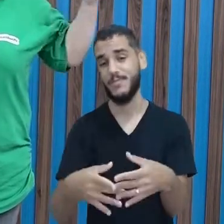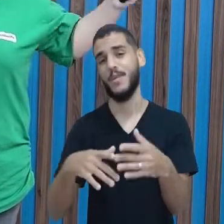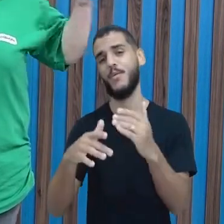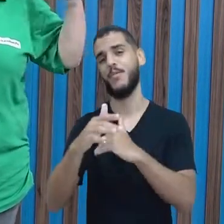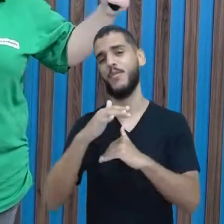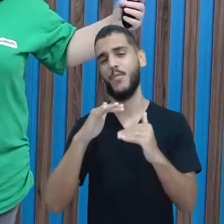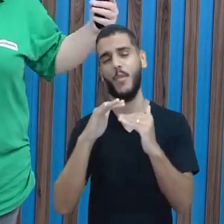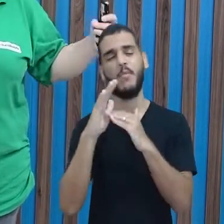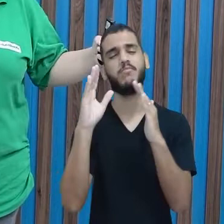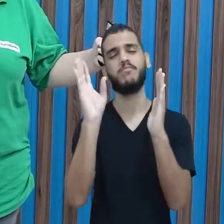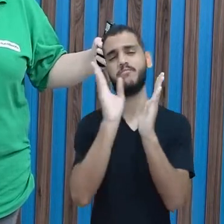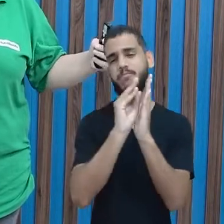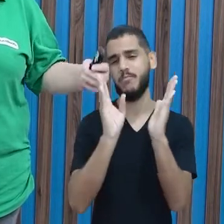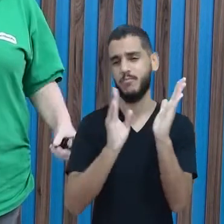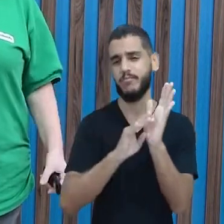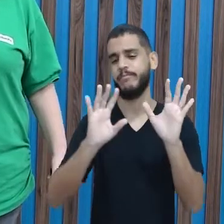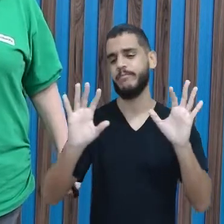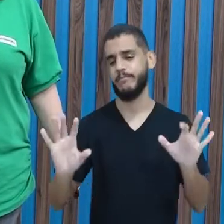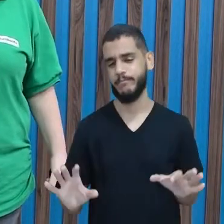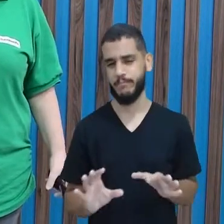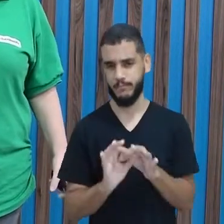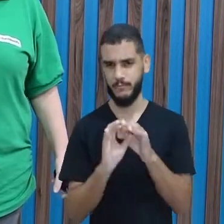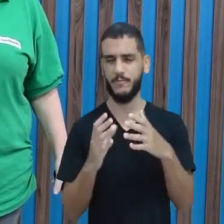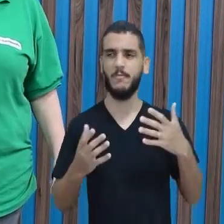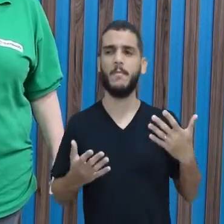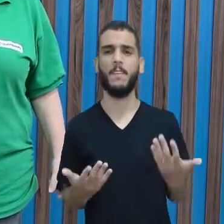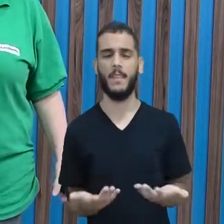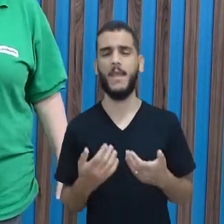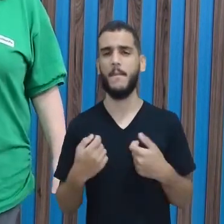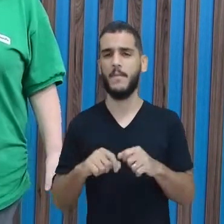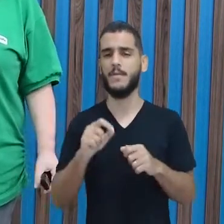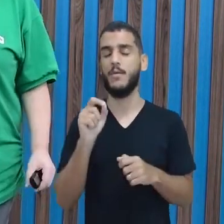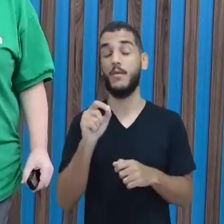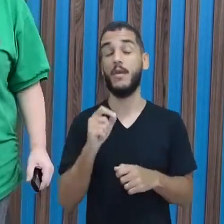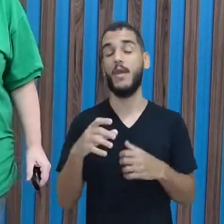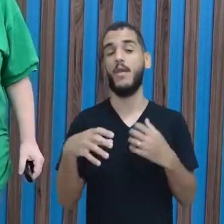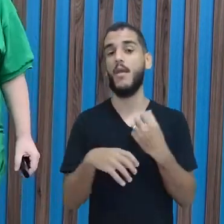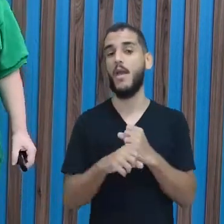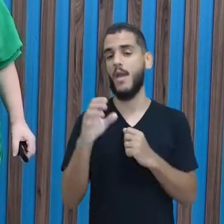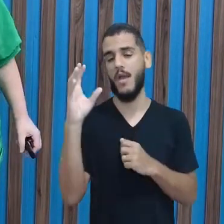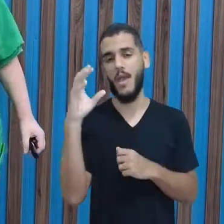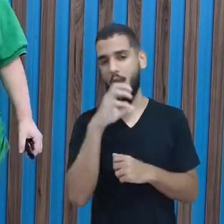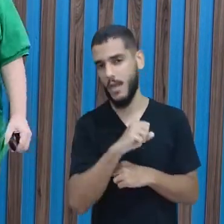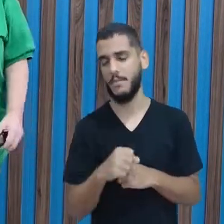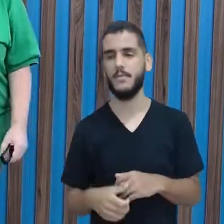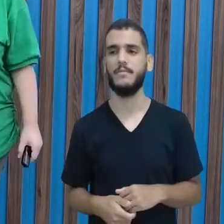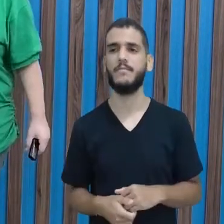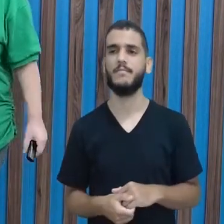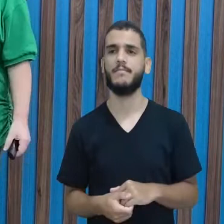conteúdos ligados a ele, mas que precisa que você faça o cálculo rápido.